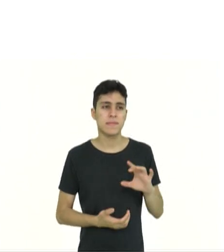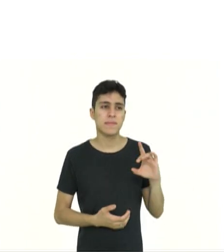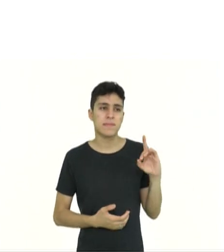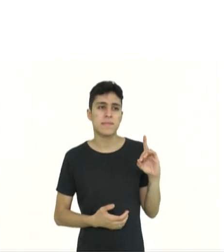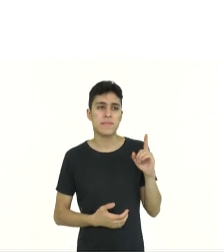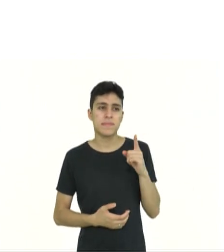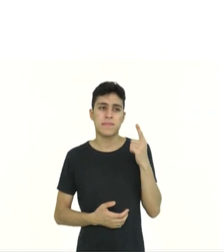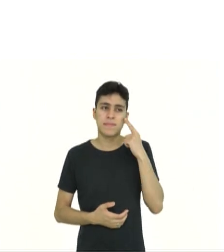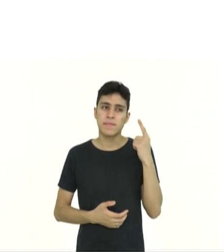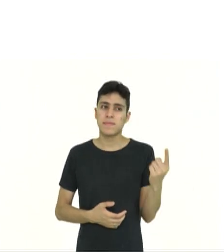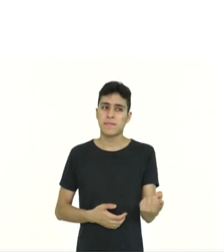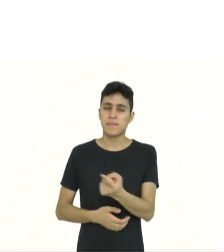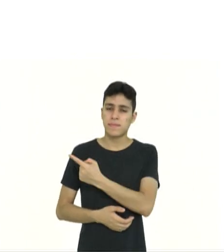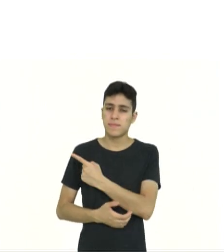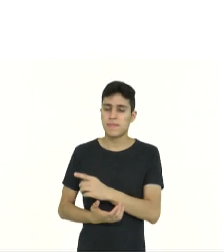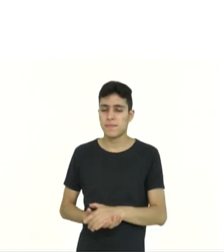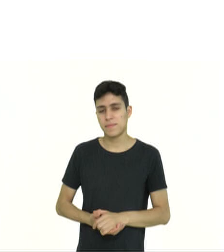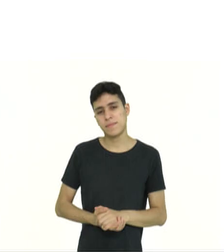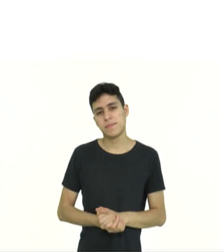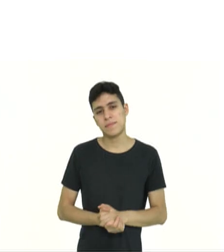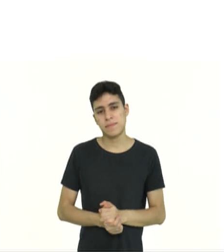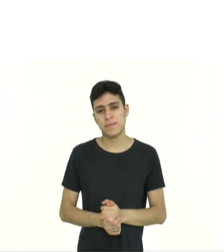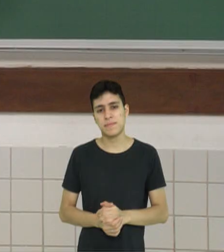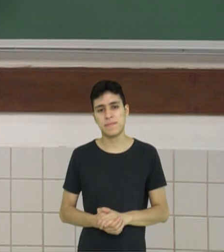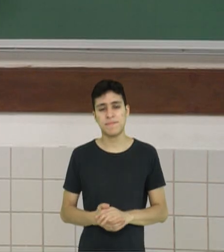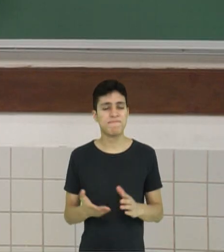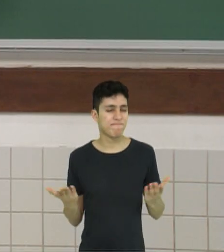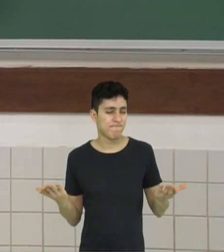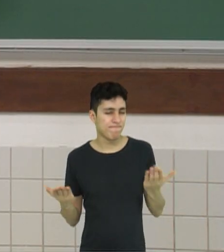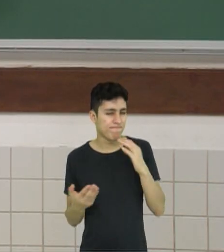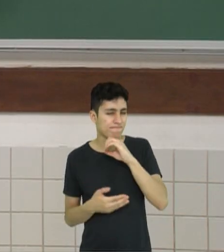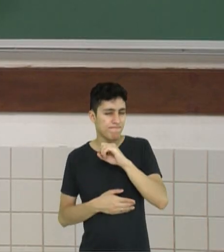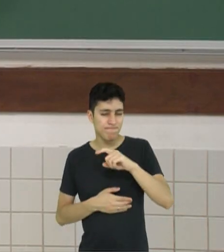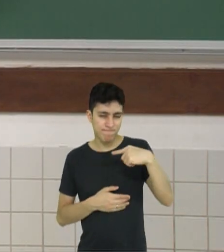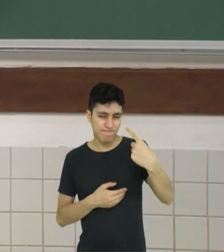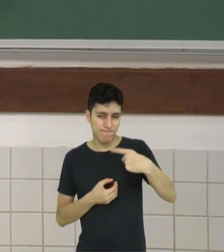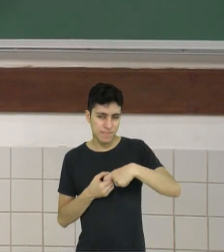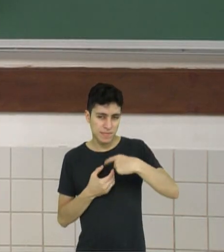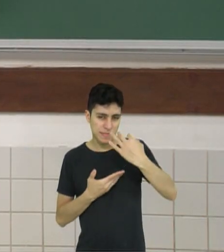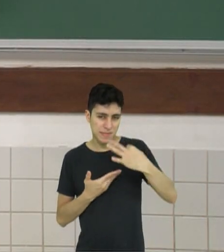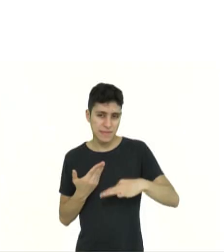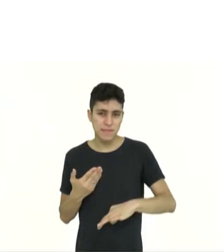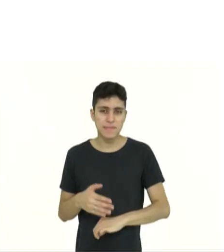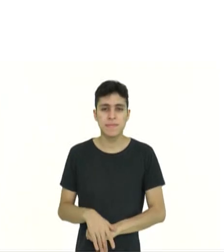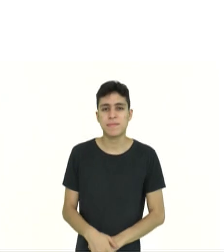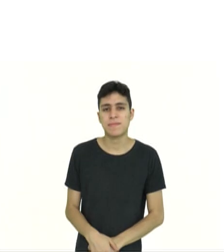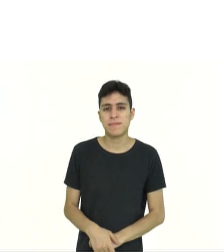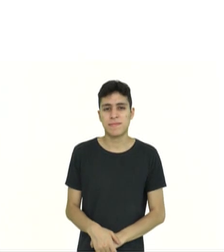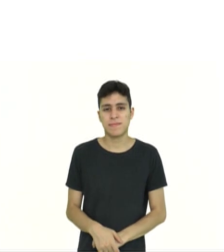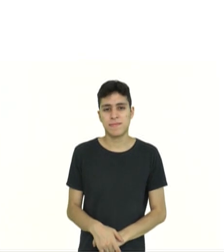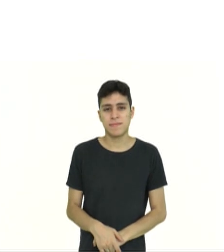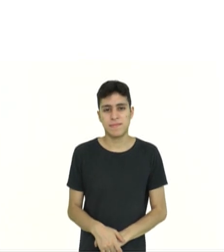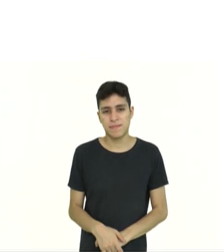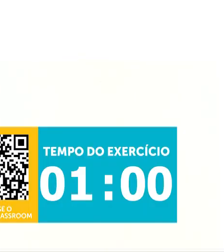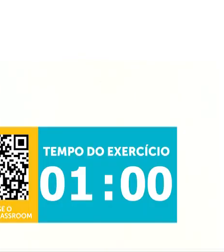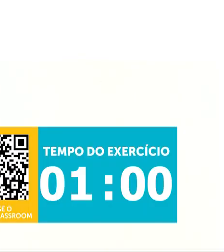D, Antártida Setentrional e Meridional. É rapidinho, a gente já volta para a correção.